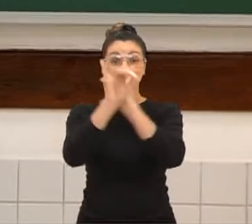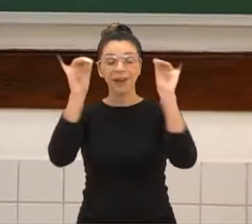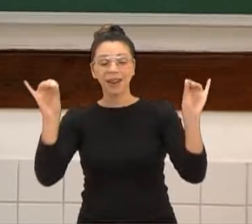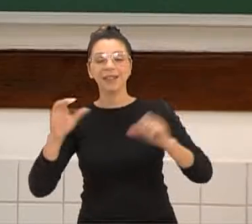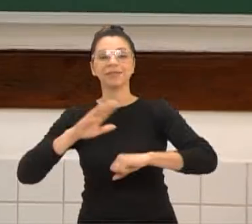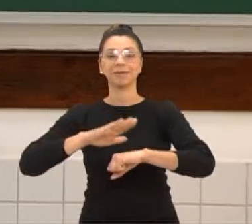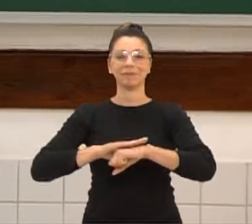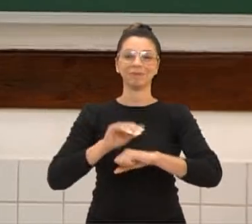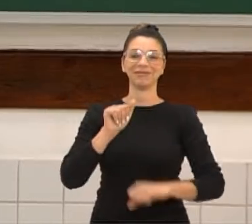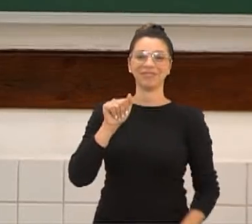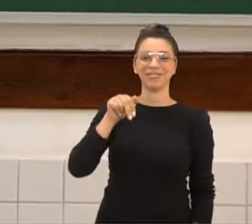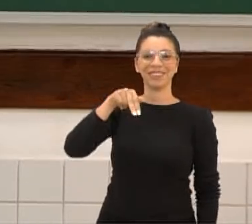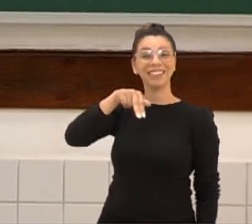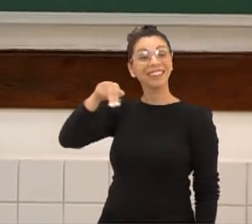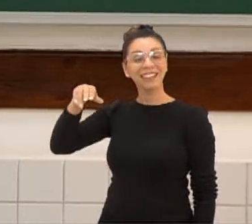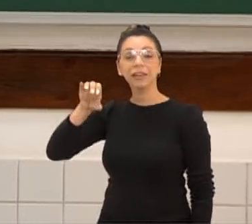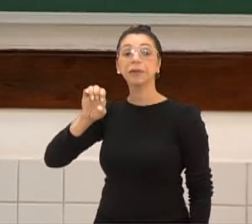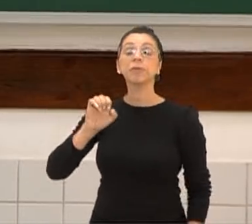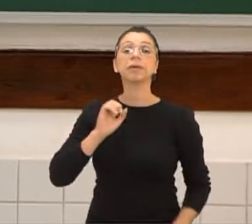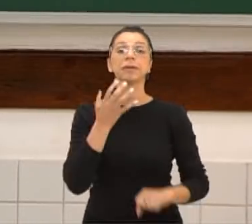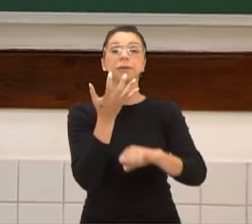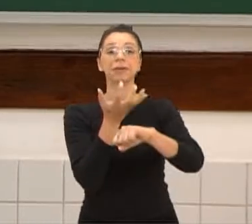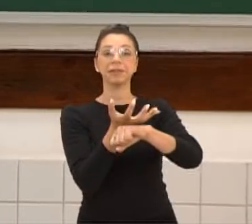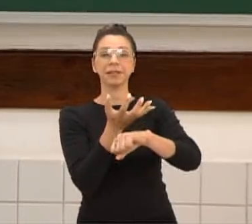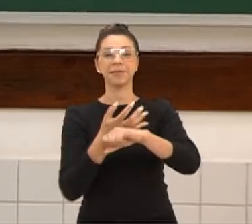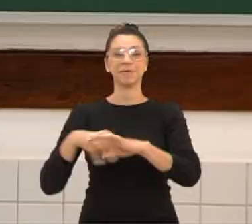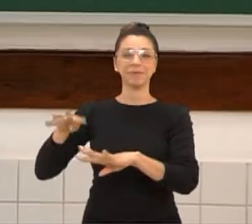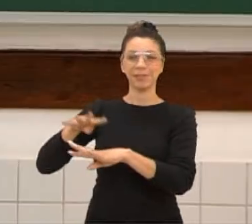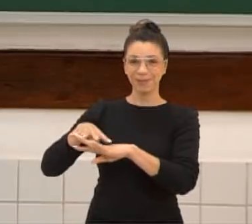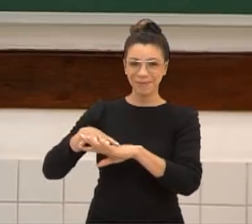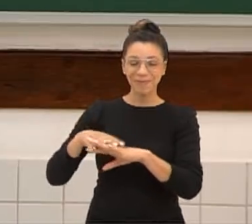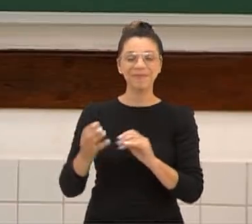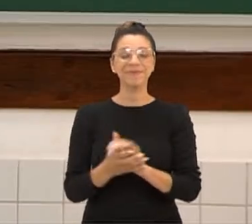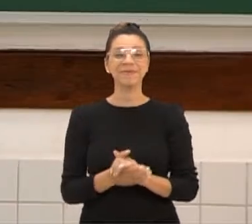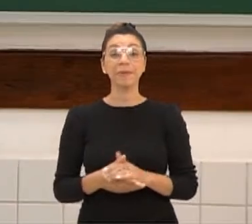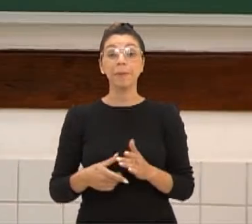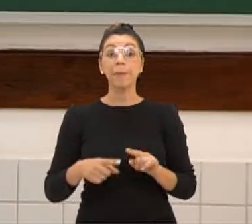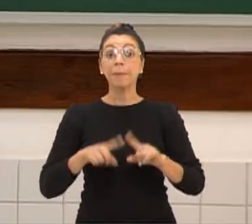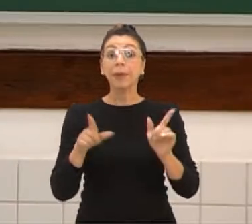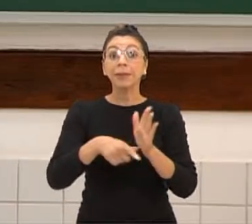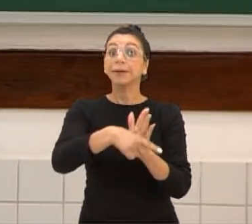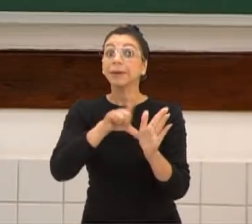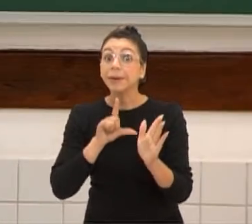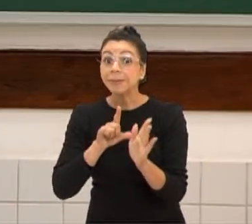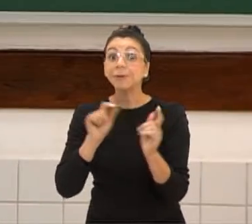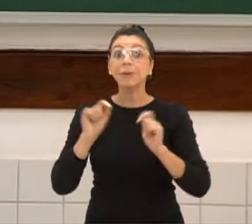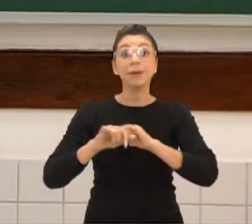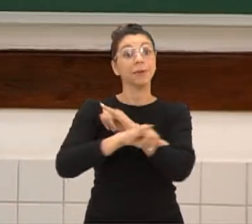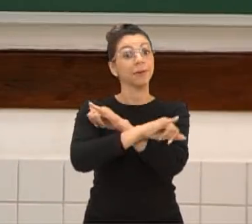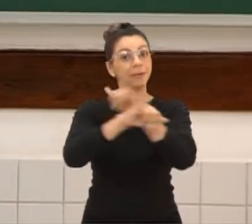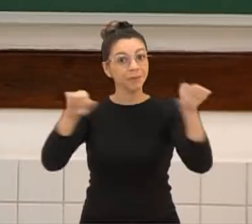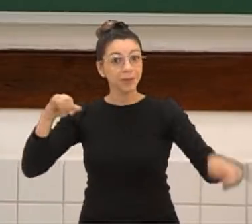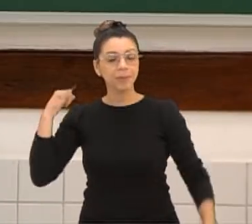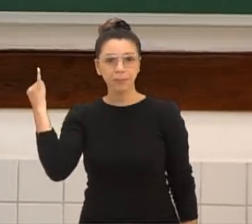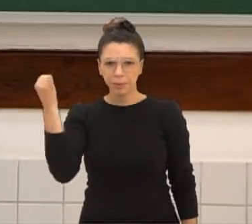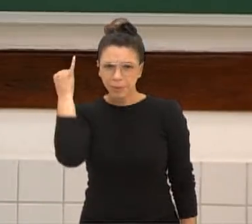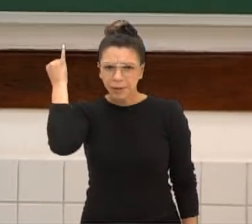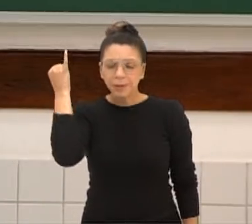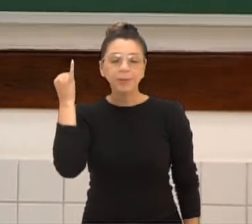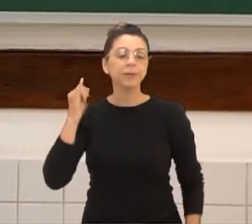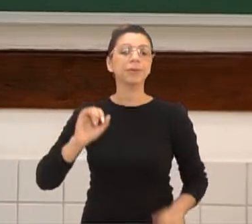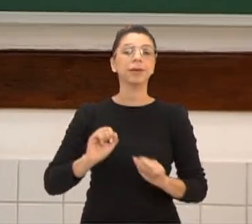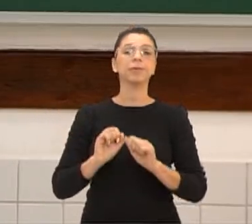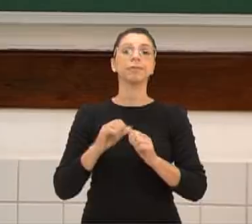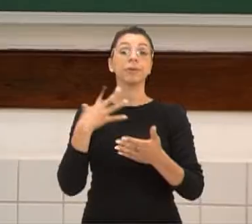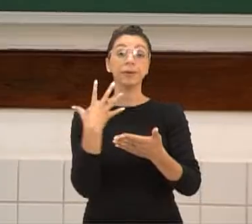eu sou a professora Anne e vou trabalhar o conteúdo de matemática. Antes, eu gostaria de fazer um lembrete. O registro de